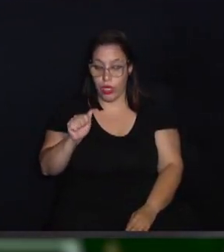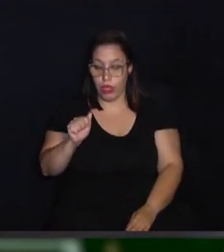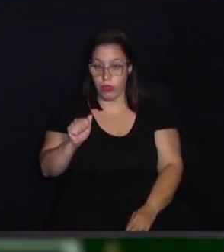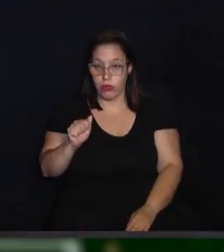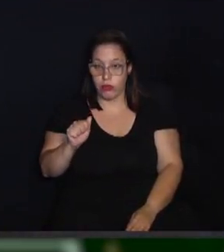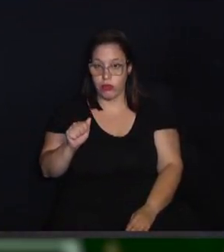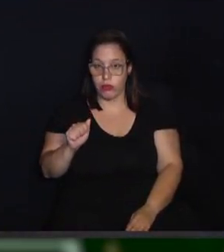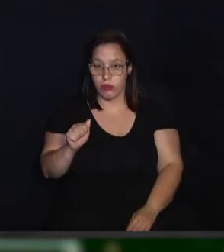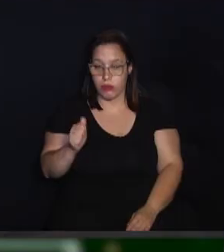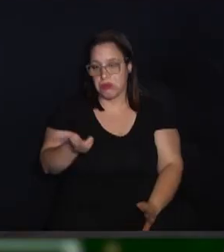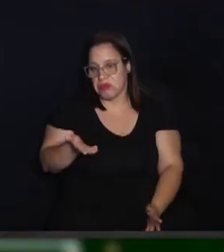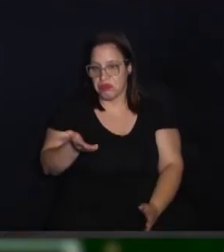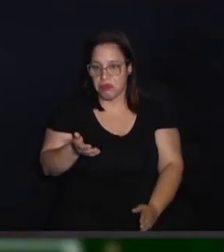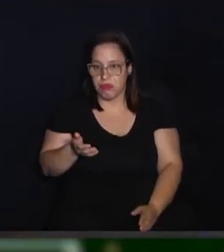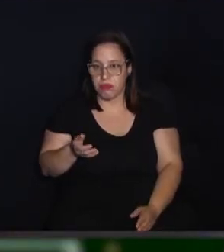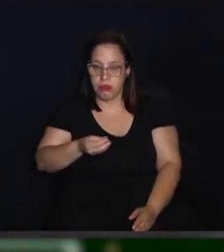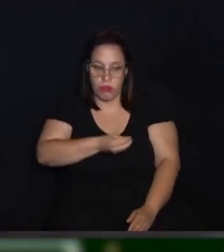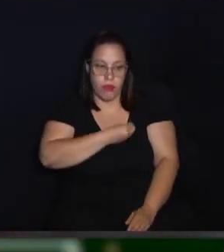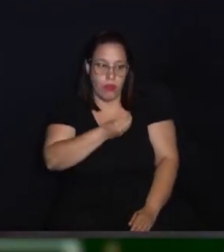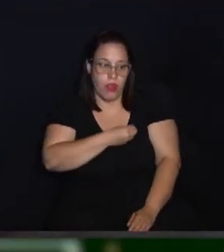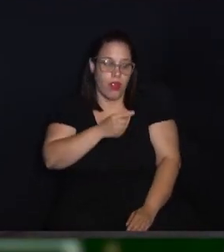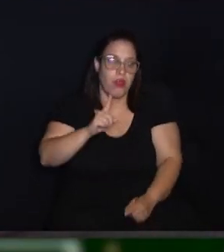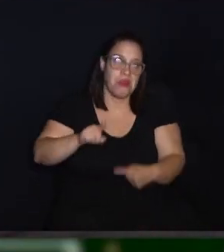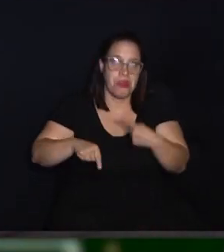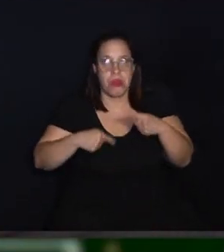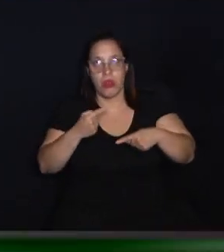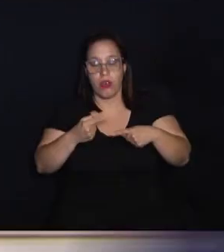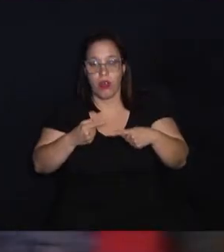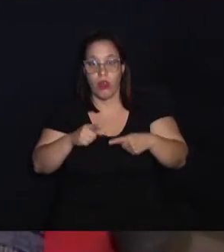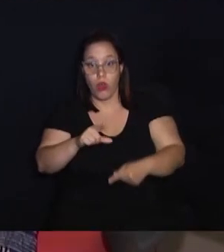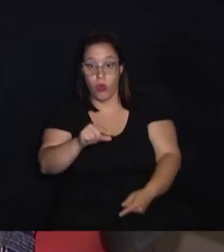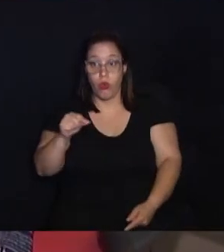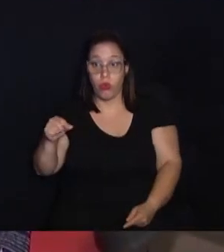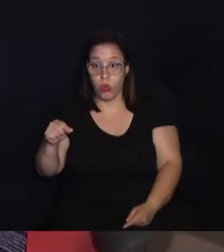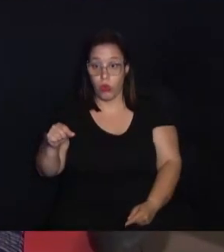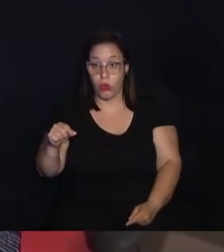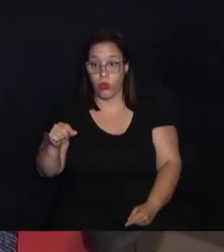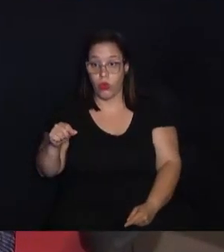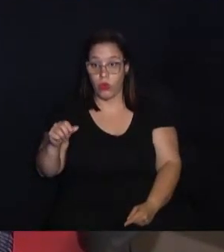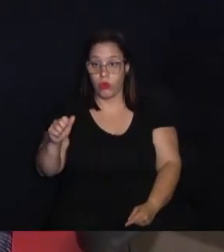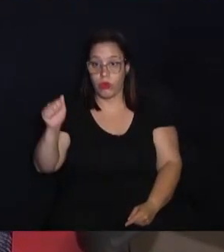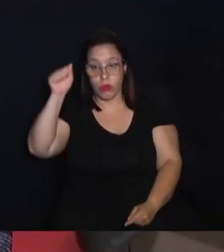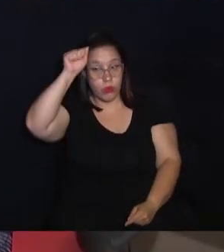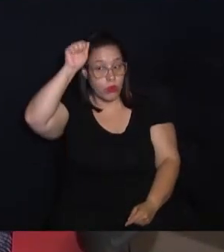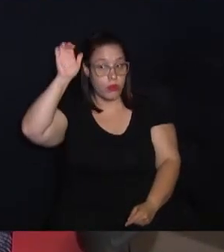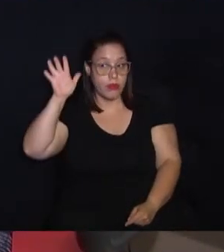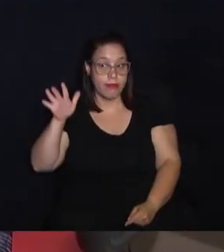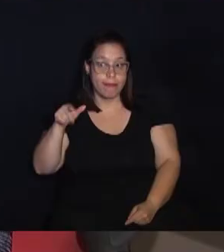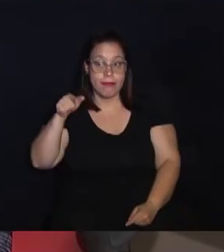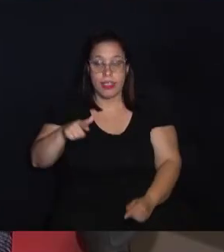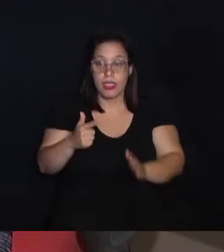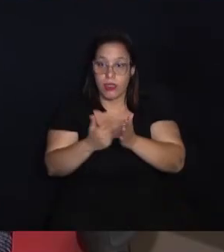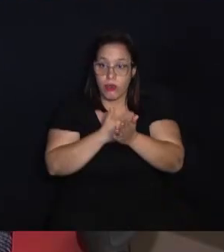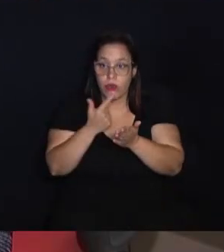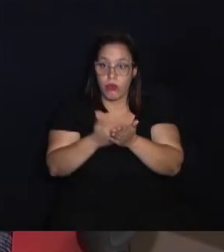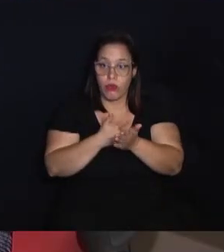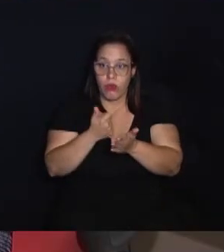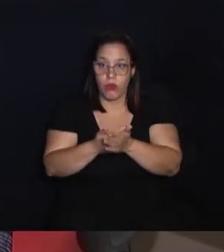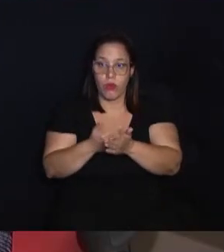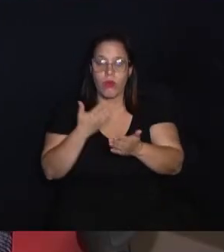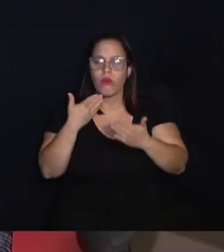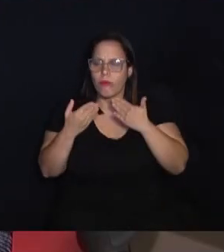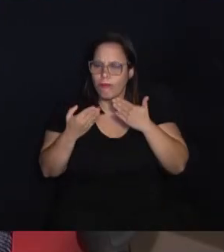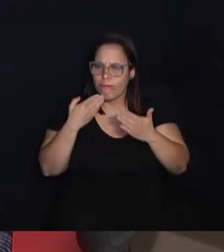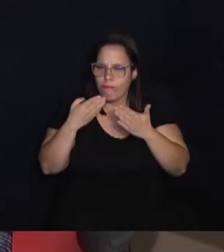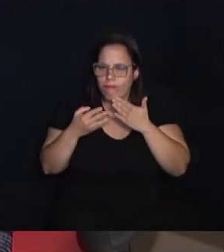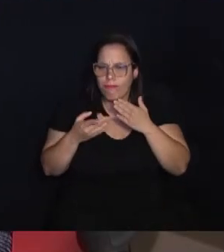enfim, vivem em outros contextos fora de África. E esse livro é um livro muito interessante, é um livro de contos, é um livro que